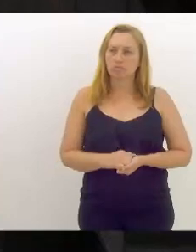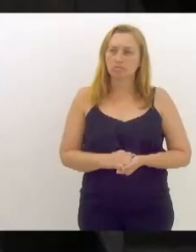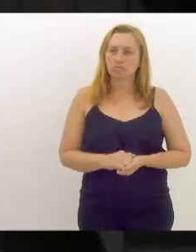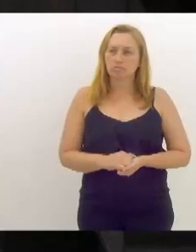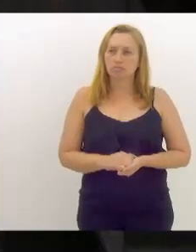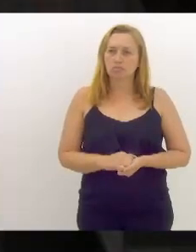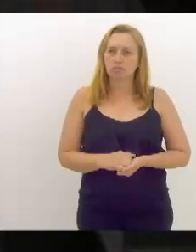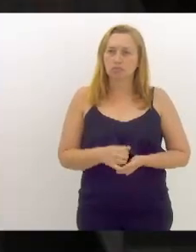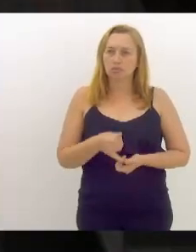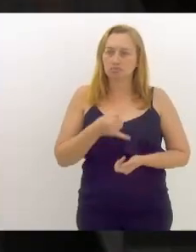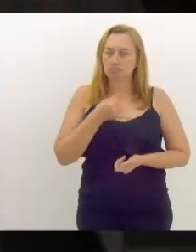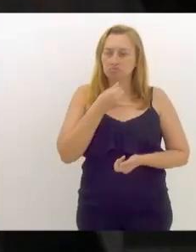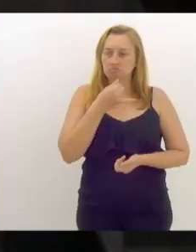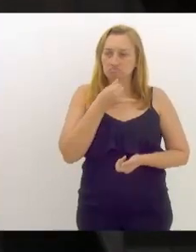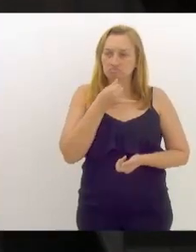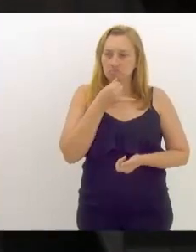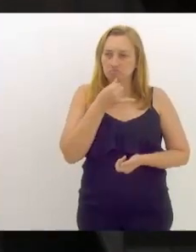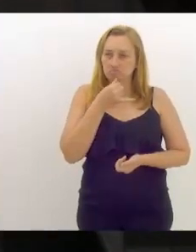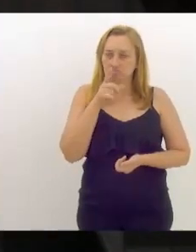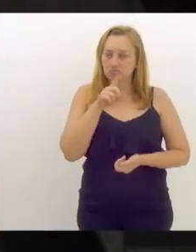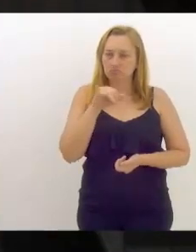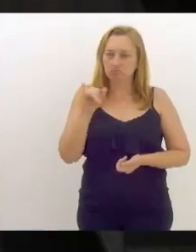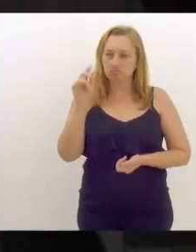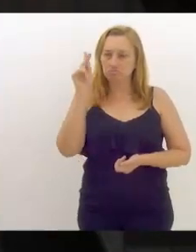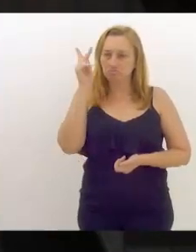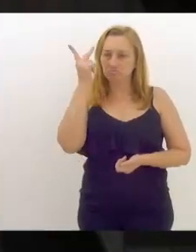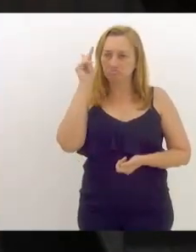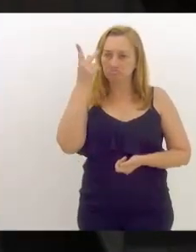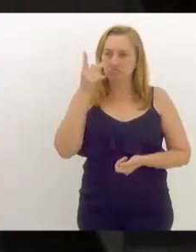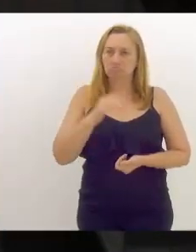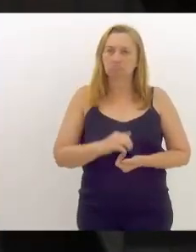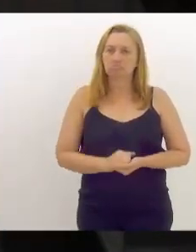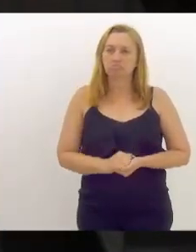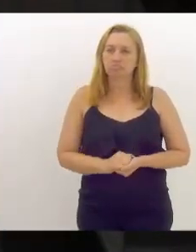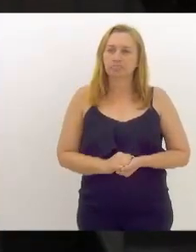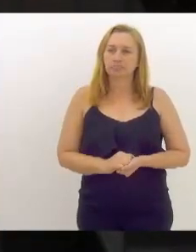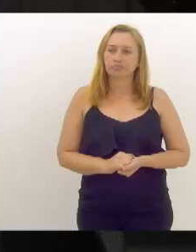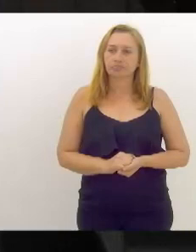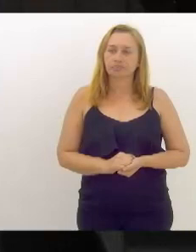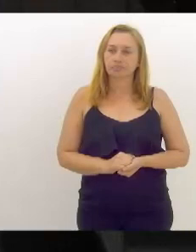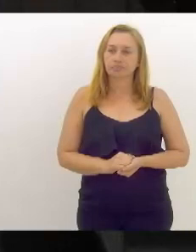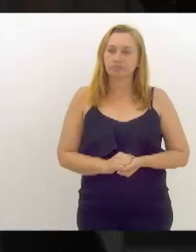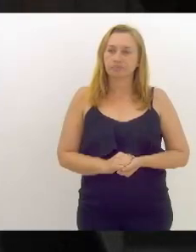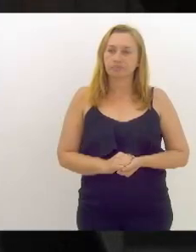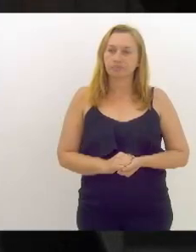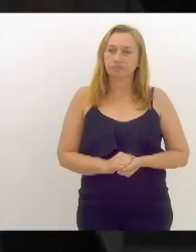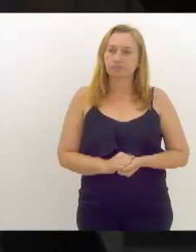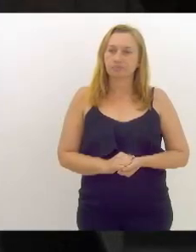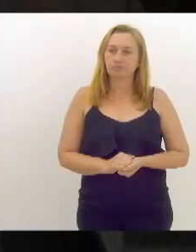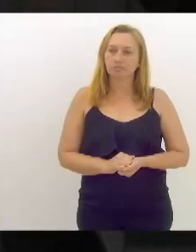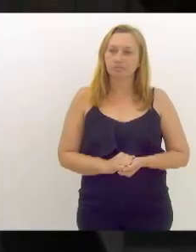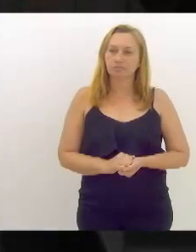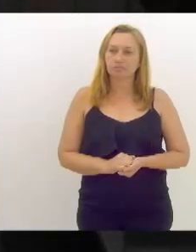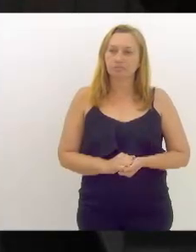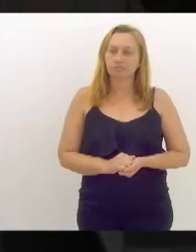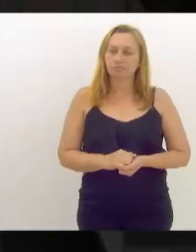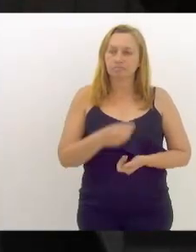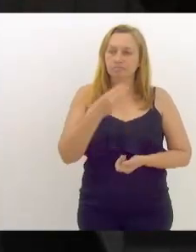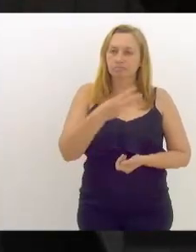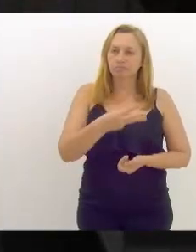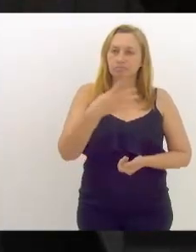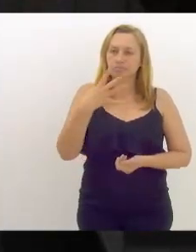trágica data histórica, onde fará 34